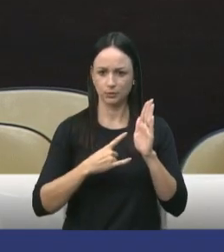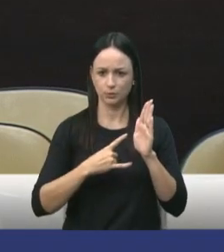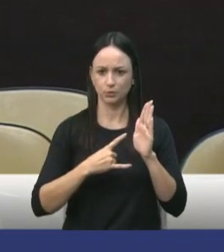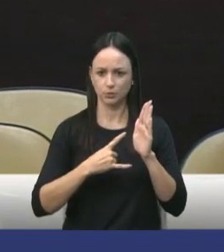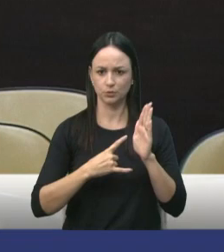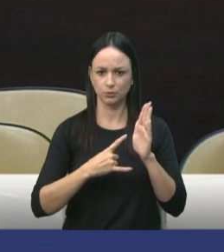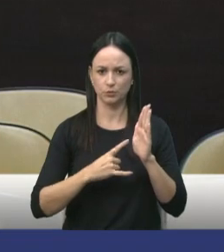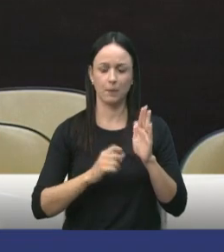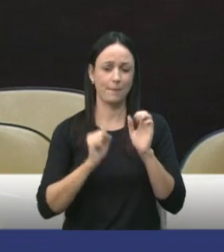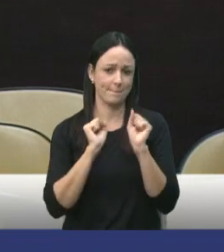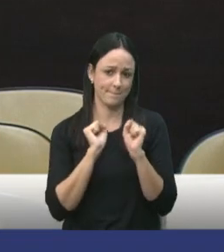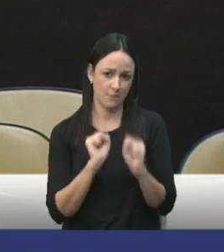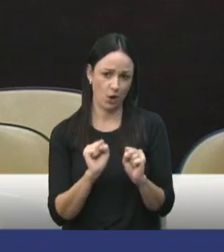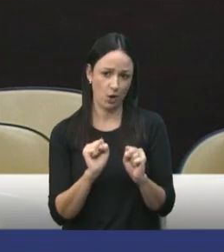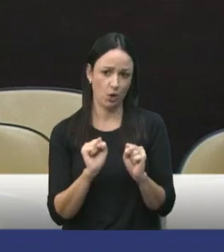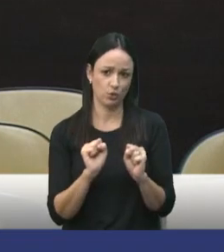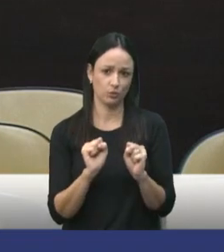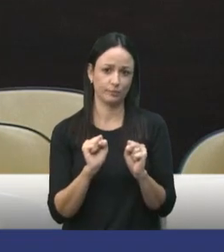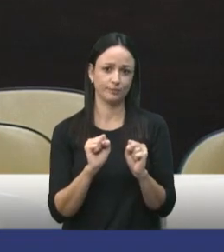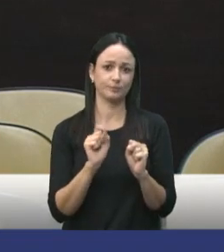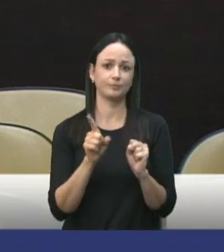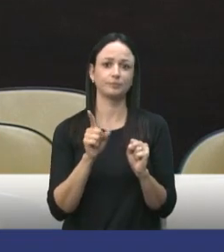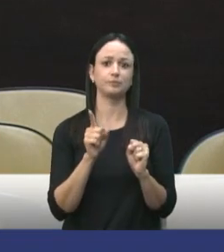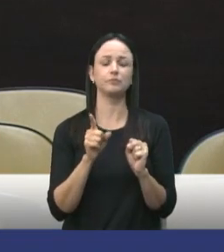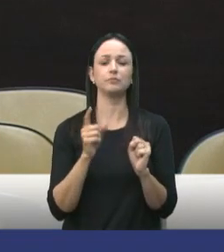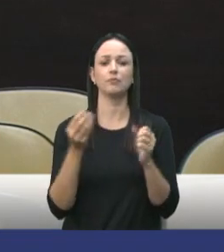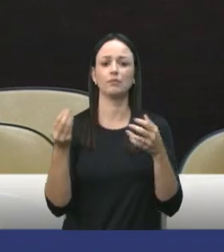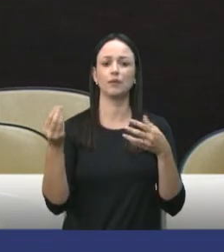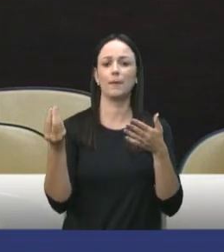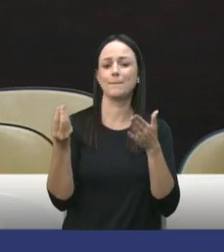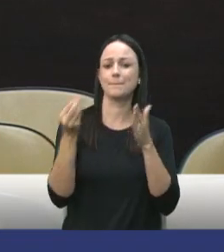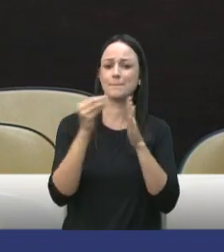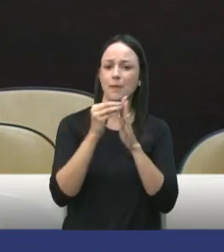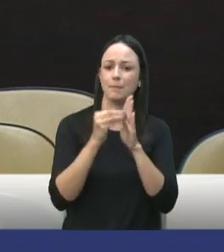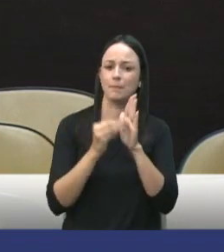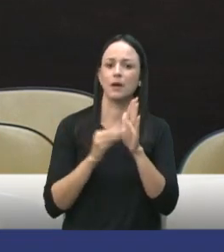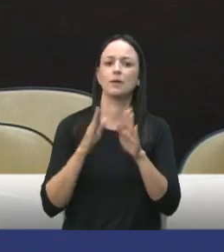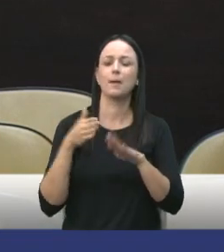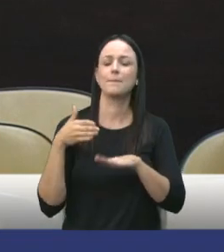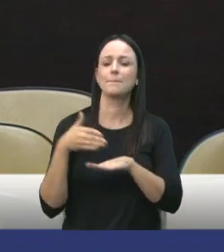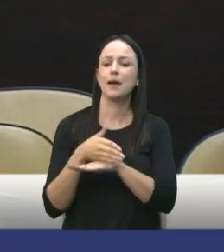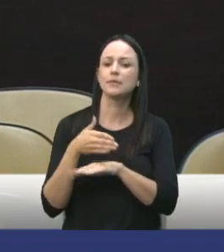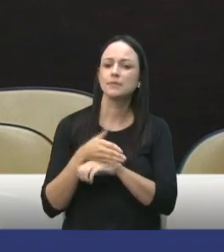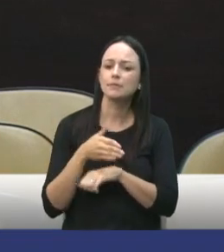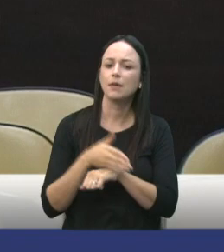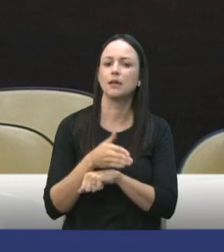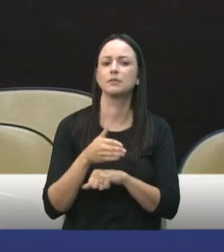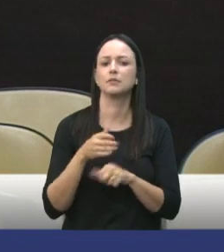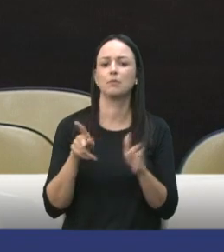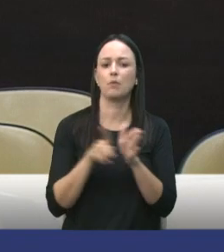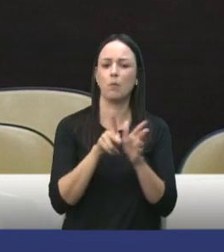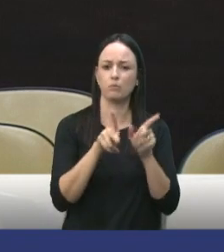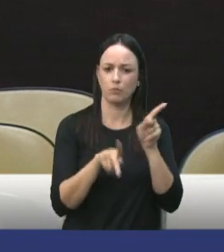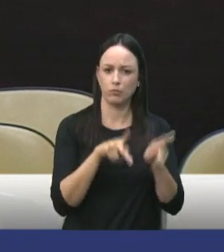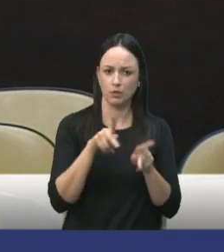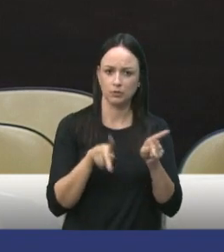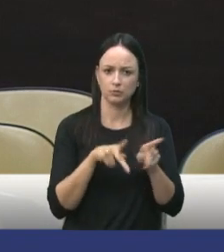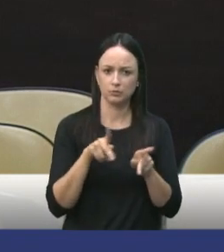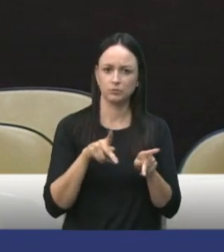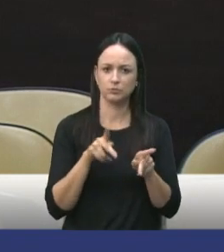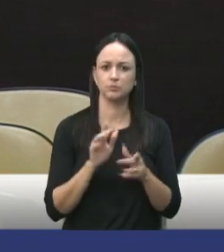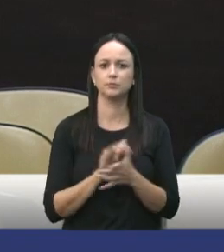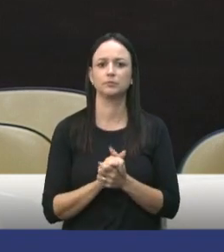que podem também, né, que levam na sua composição uma participação da população.